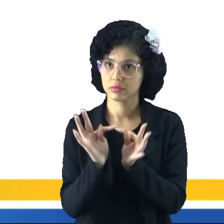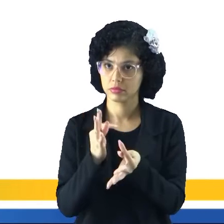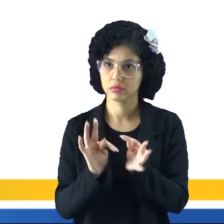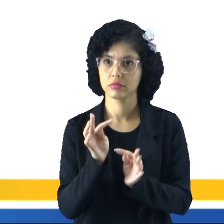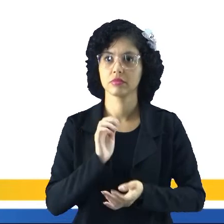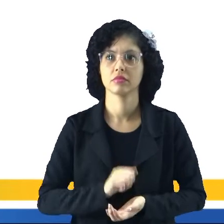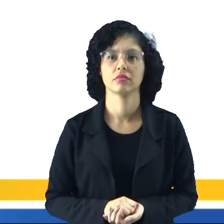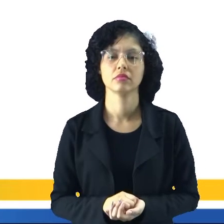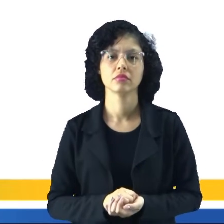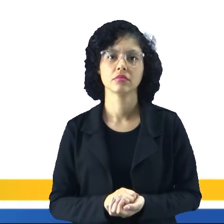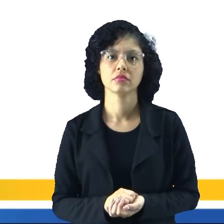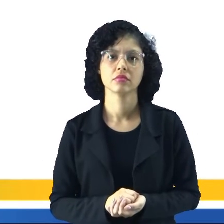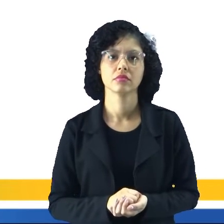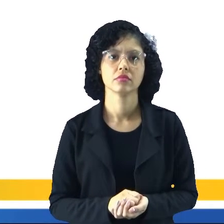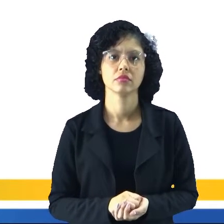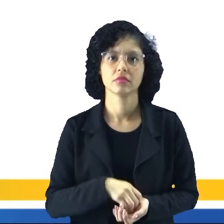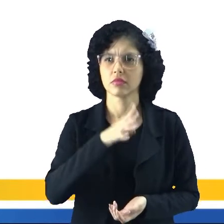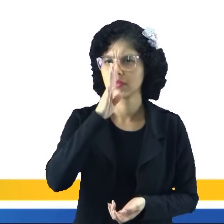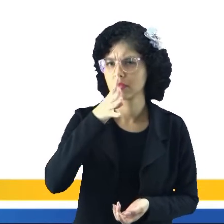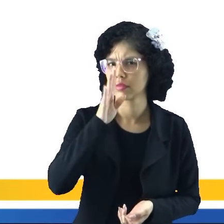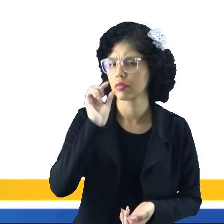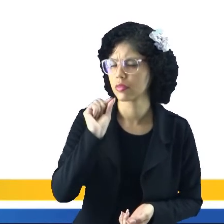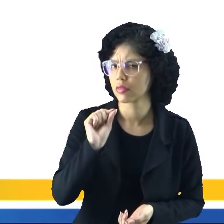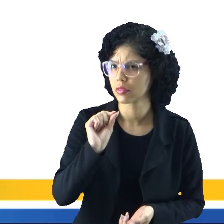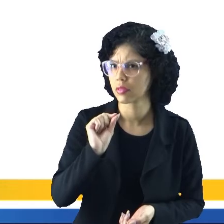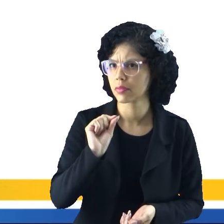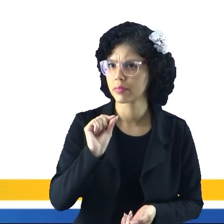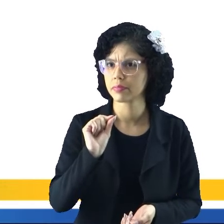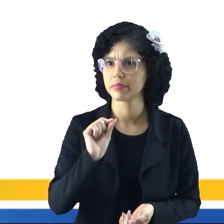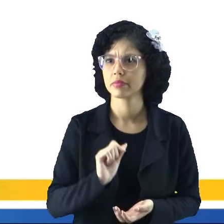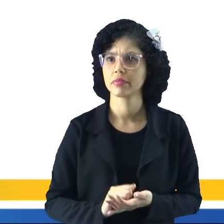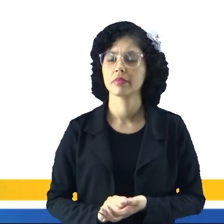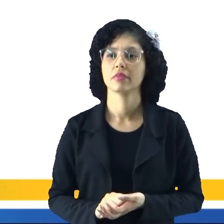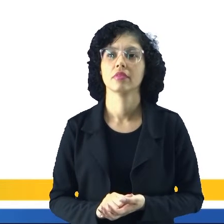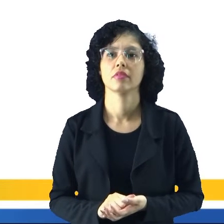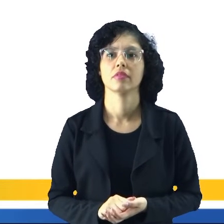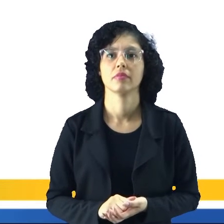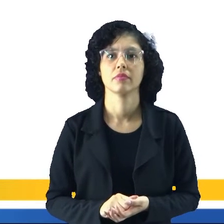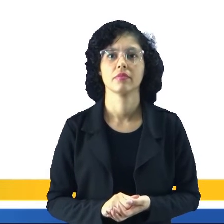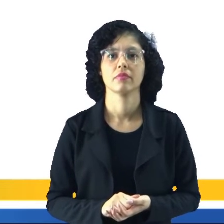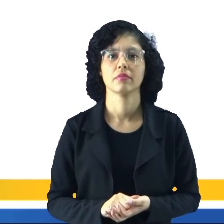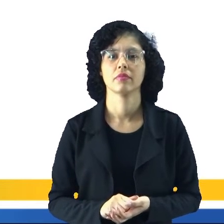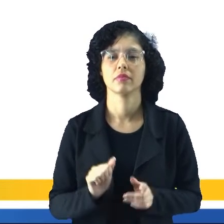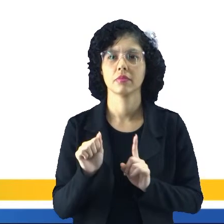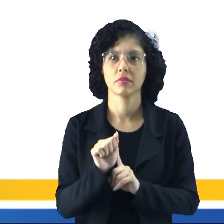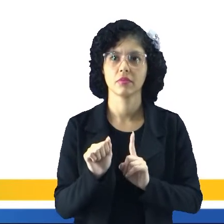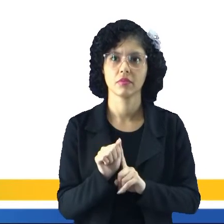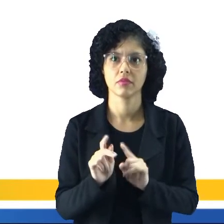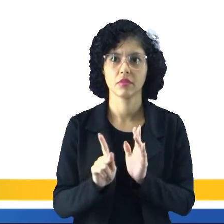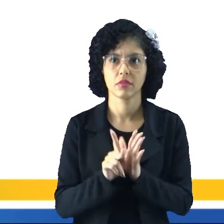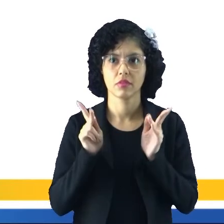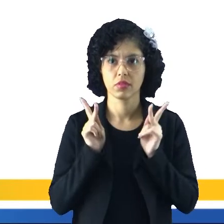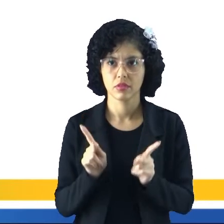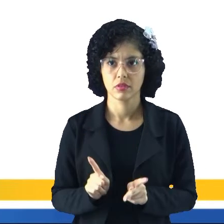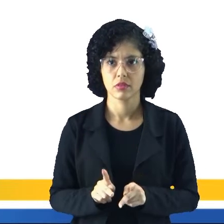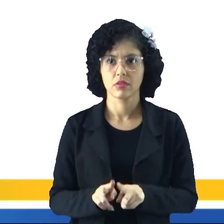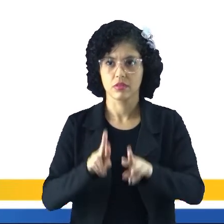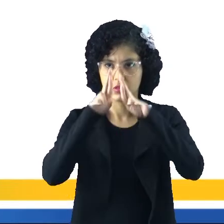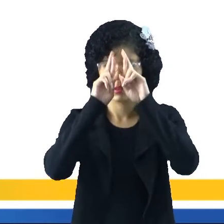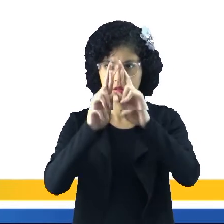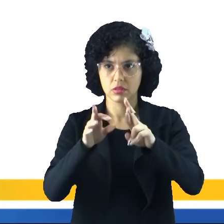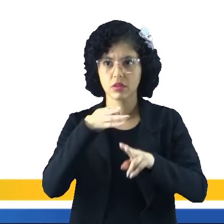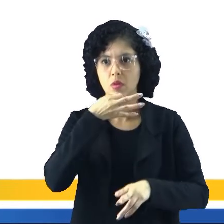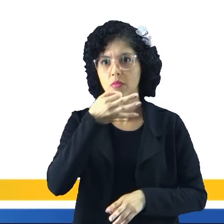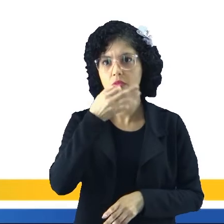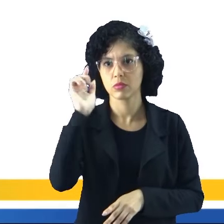dela. Essa charge critica o quê? Então qual o efeito de humor, né, a crítica? A postura das pessoas que não respeitam a